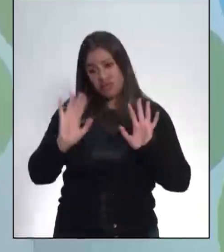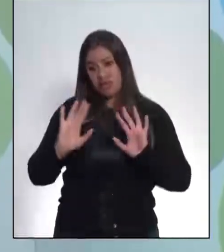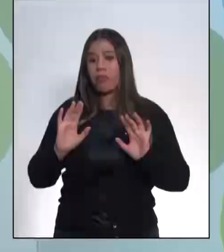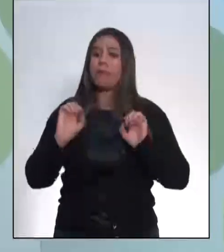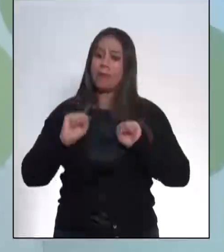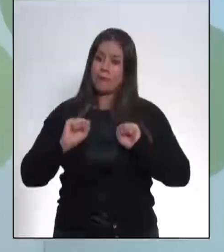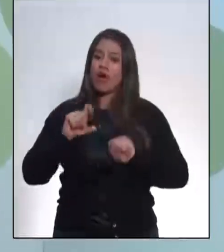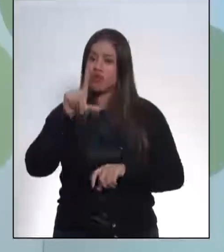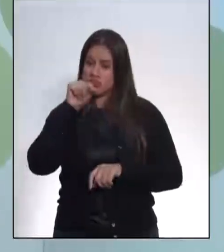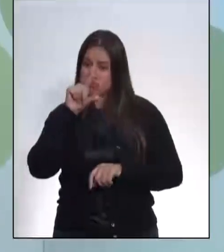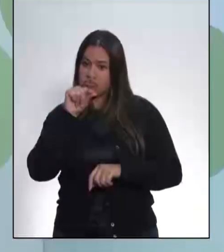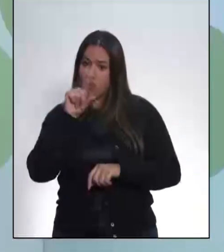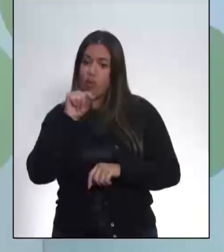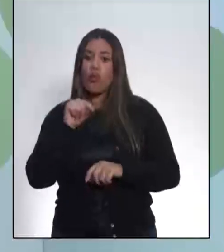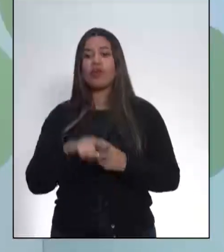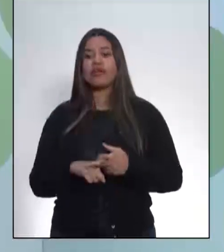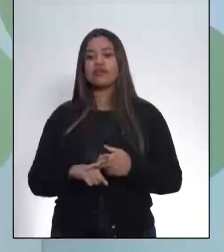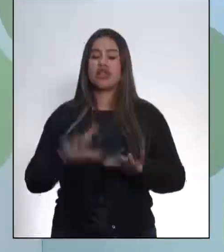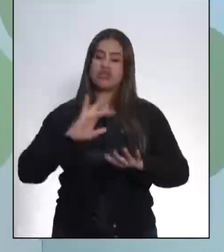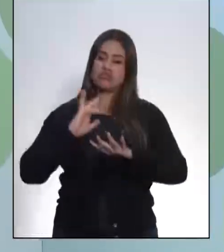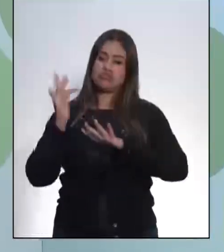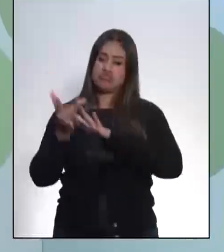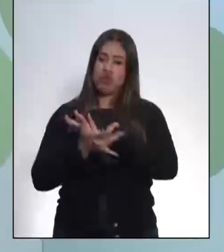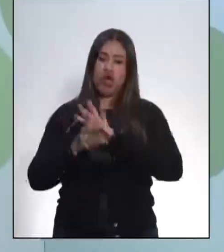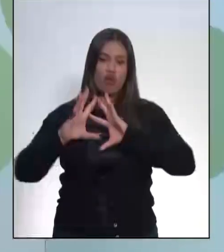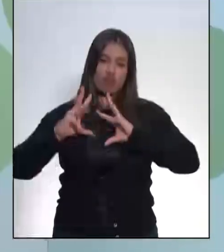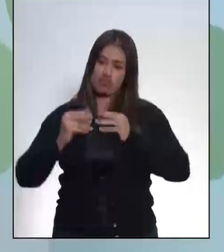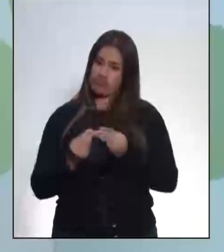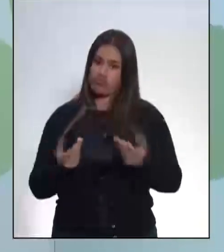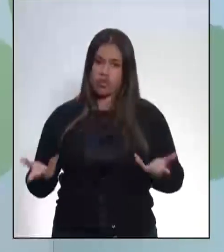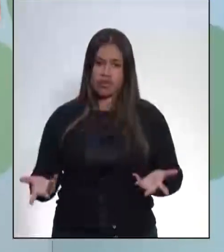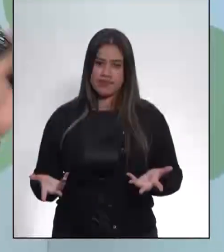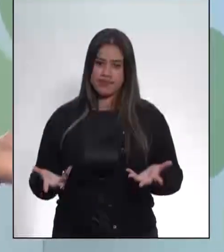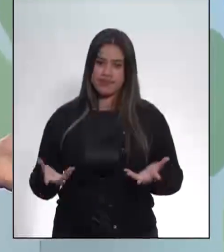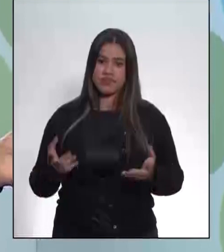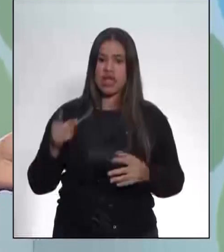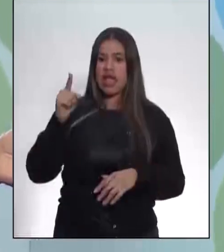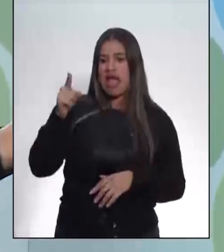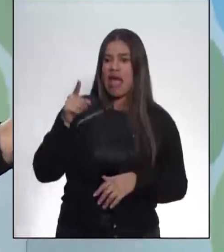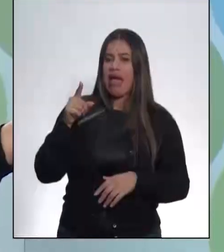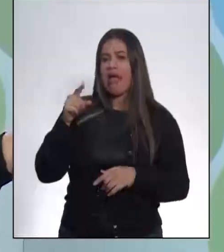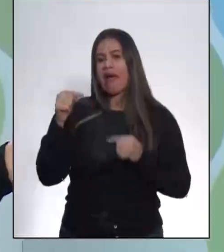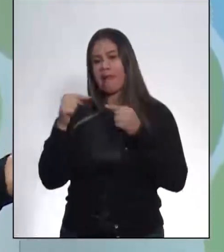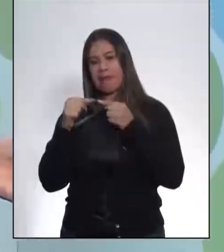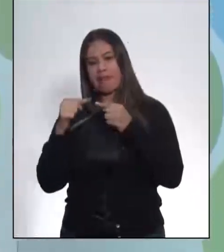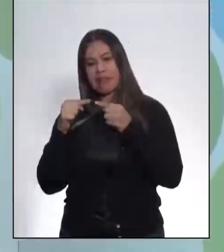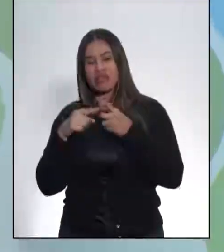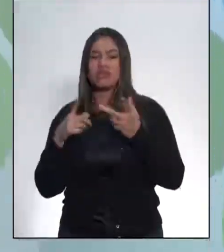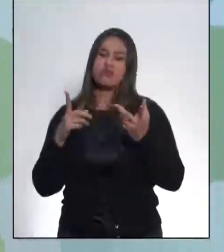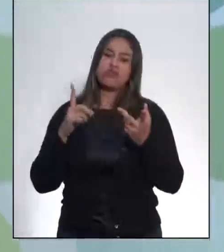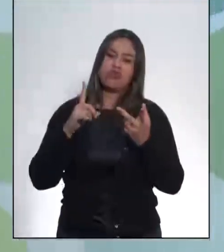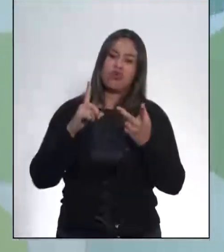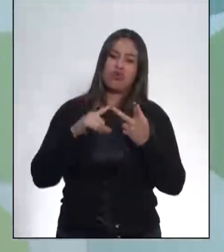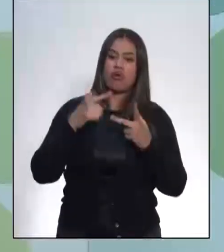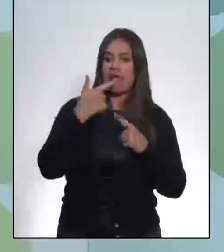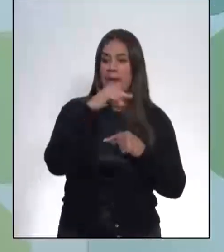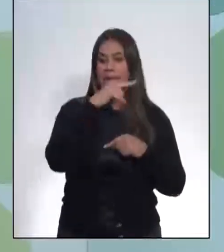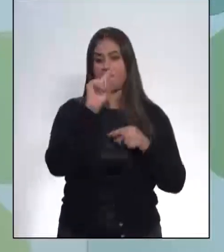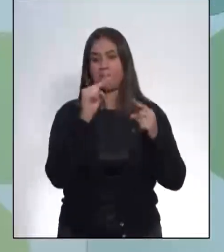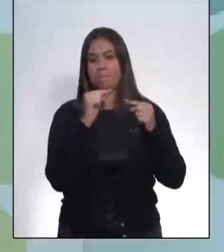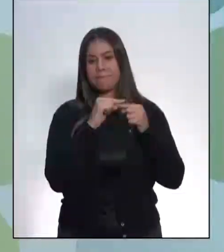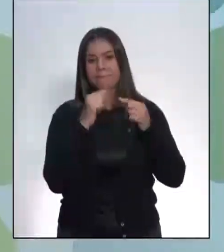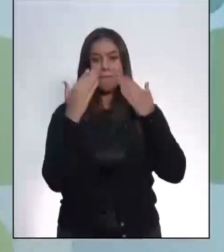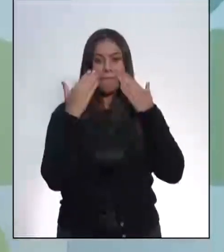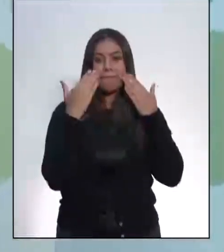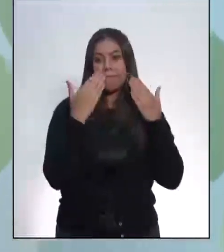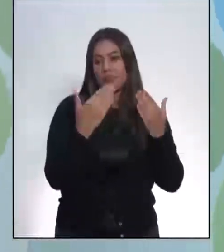Twitter, tem que saber o que são as redes sociais, né? Tem uma que é mais para textão, você sabe qual que eu estou falando, tem uma outra que é mais para a gente